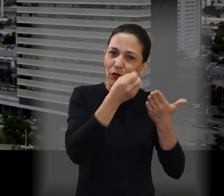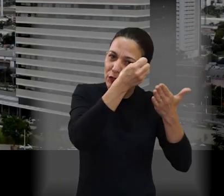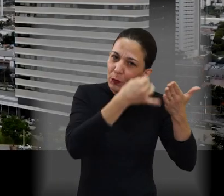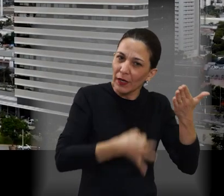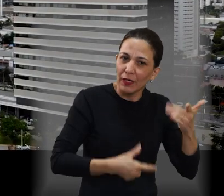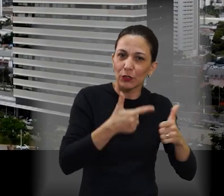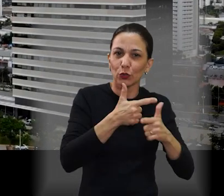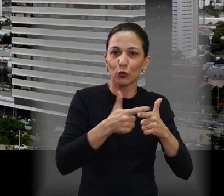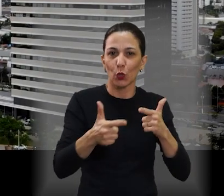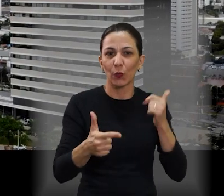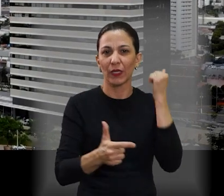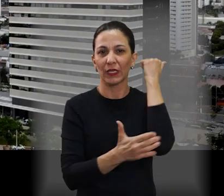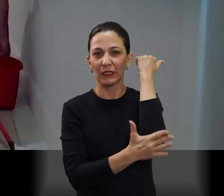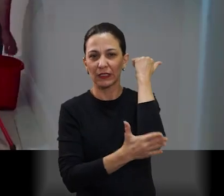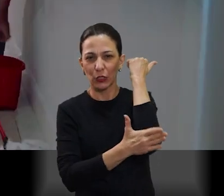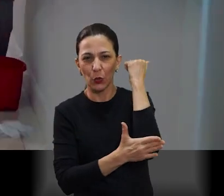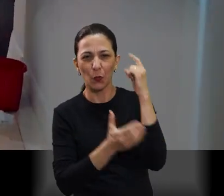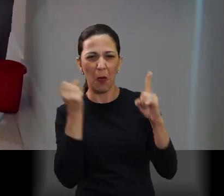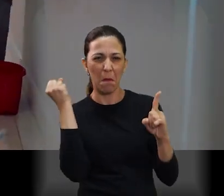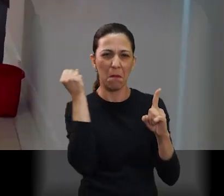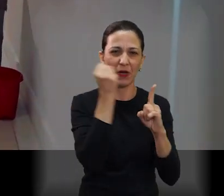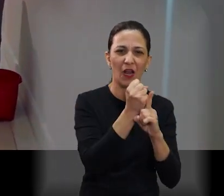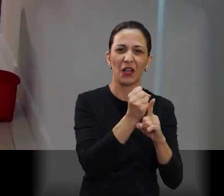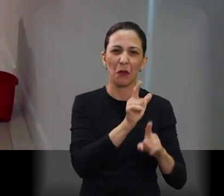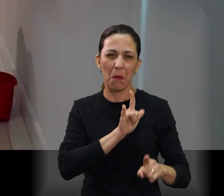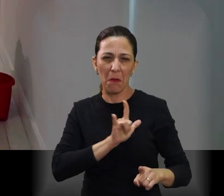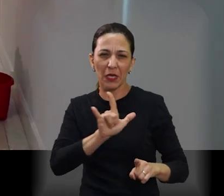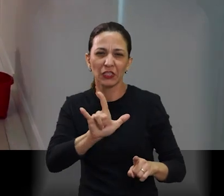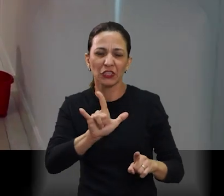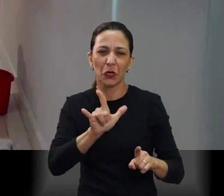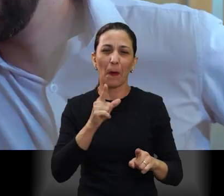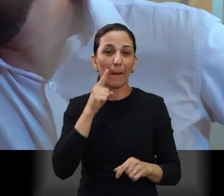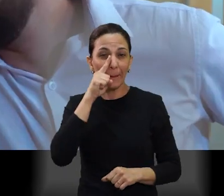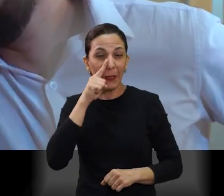super interessante. Fala sobre